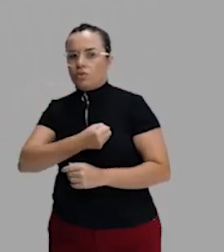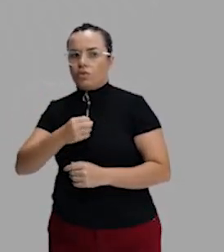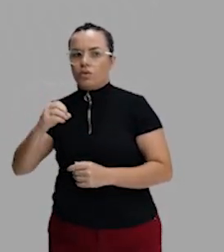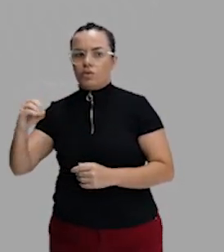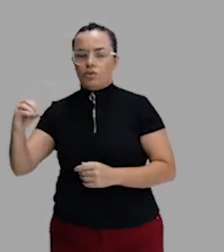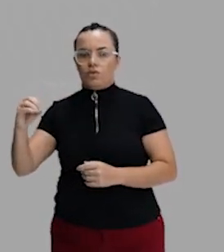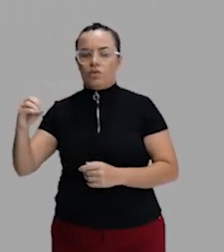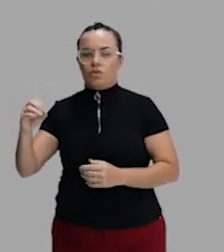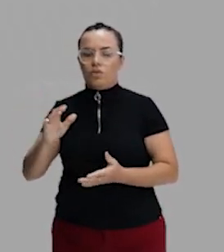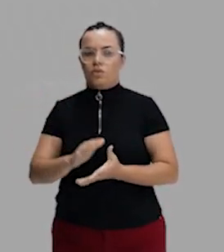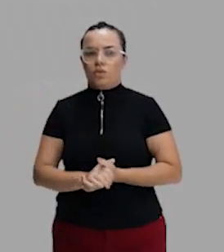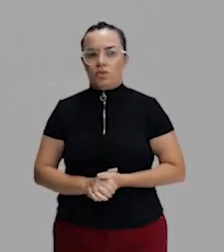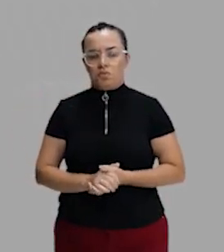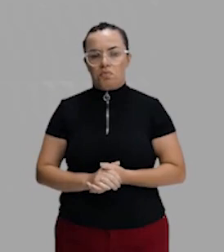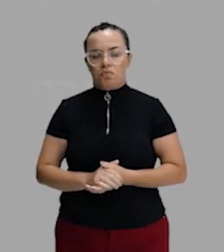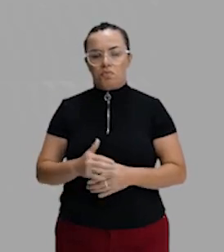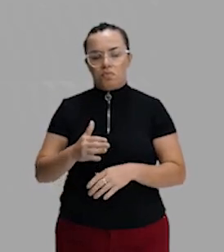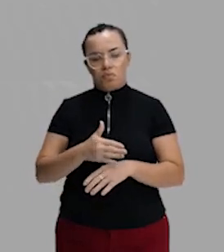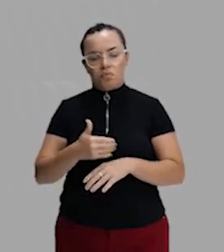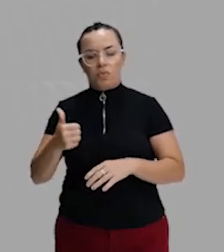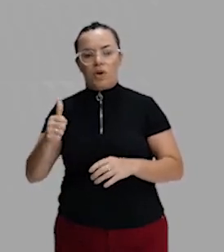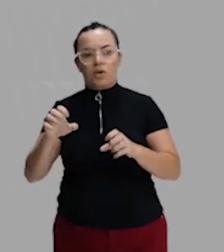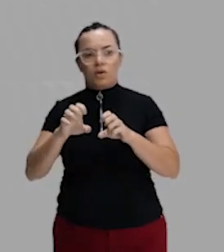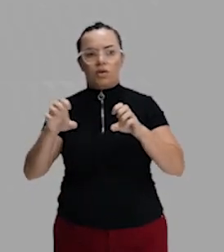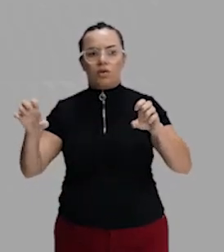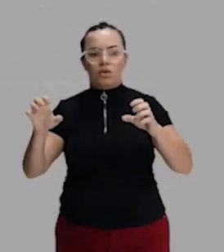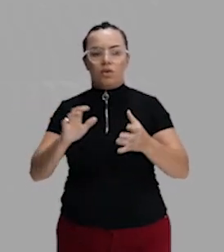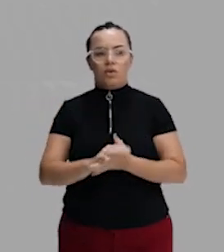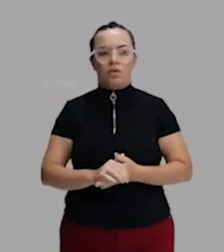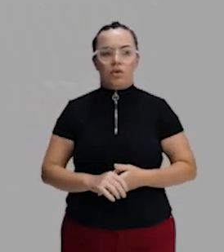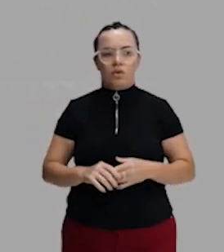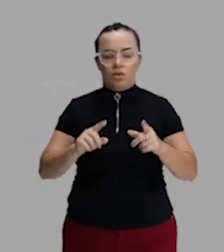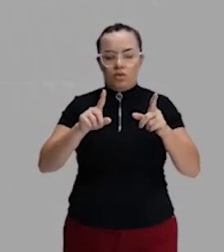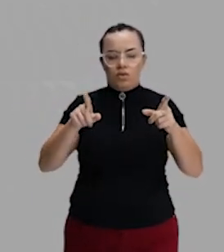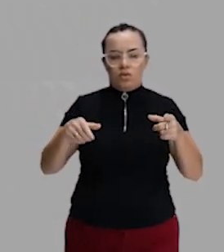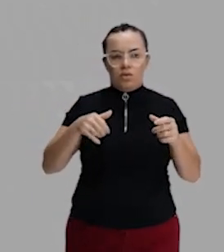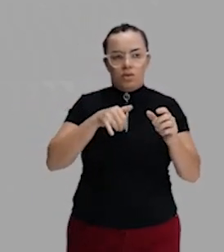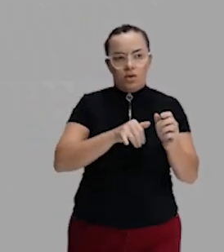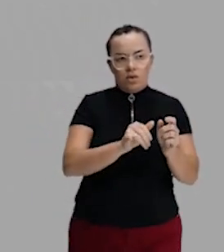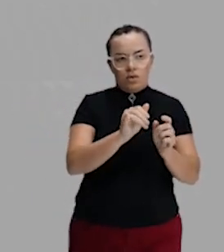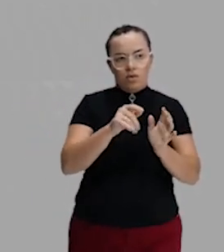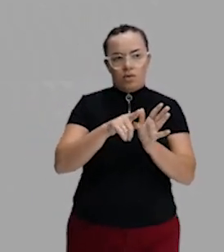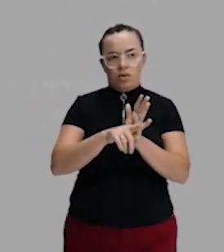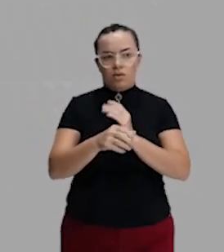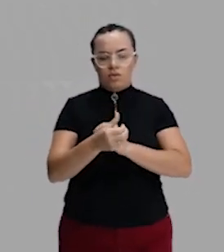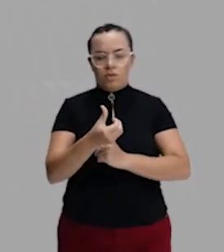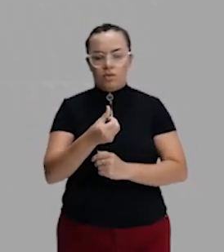Tá? Então, só para dar uma melhorada, vai ficar y menos 6 ao quadrado,